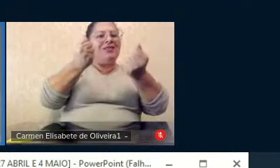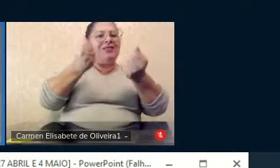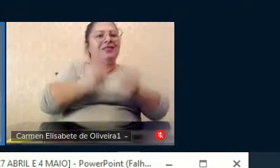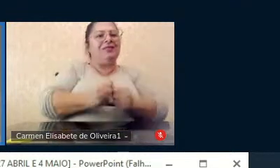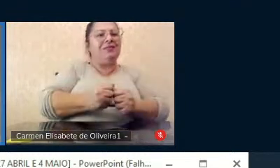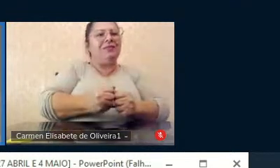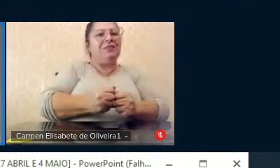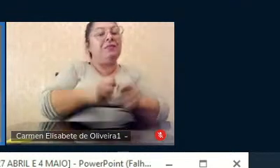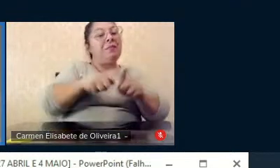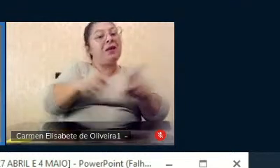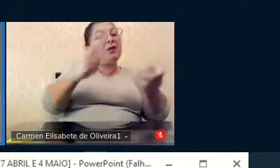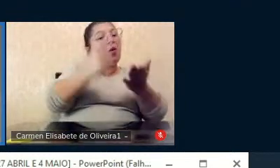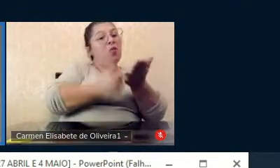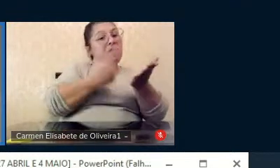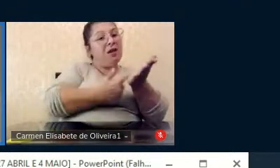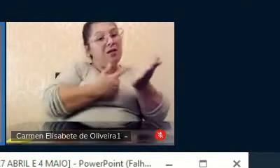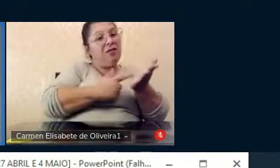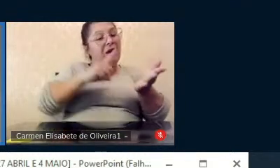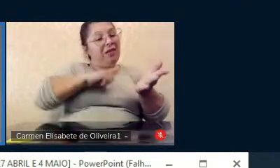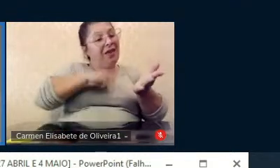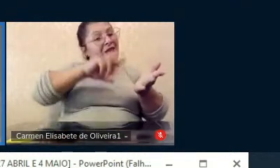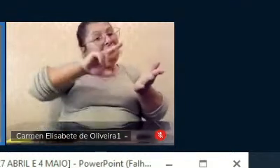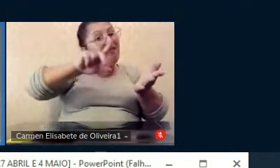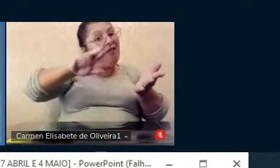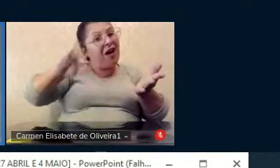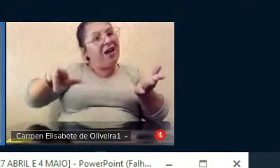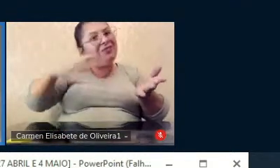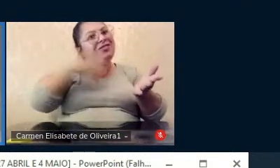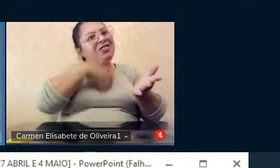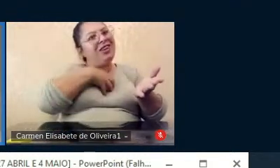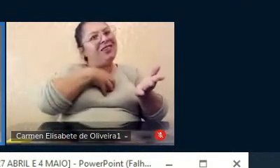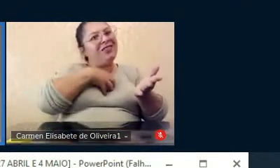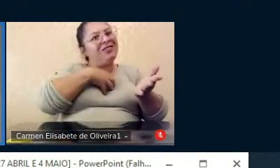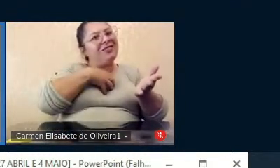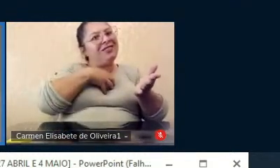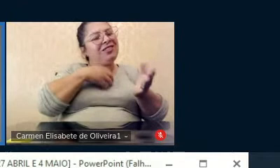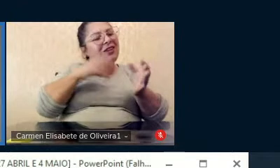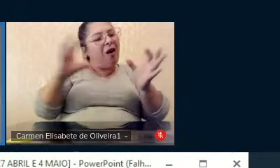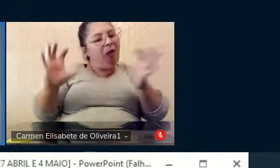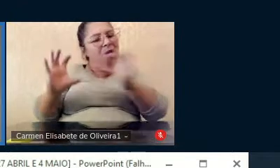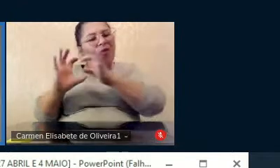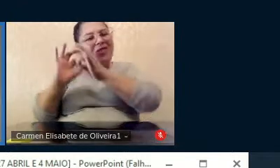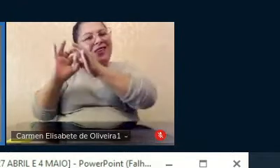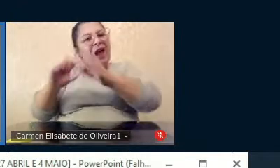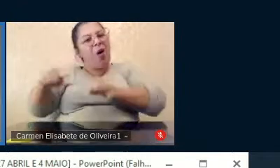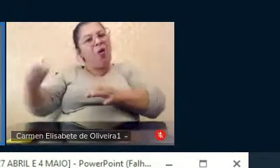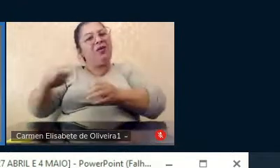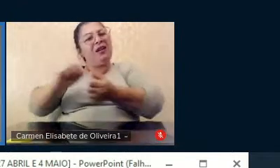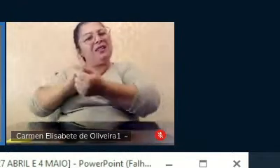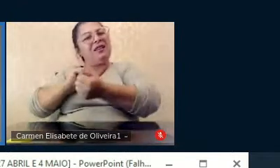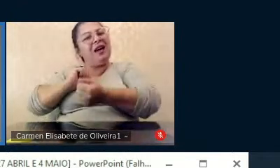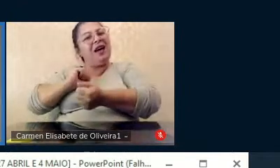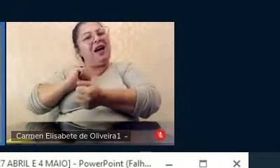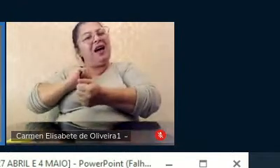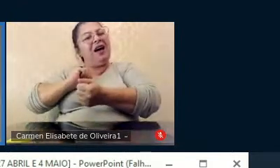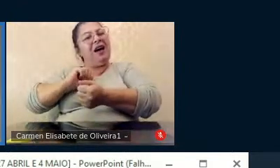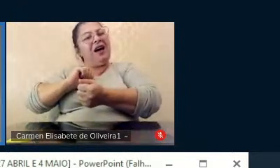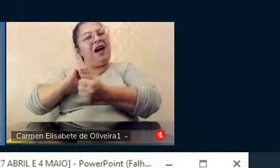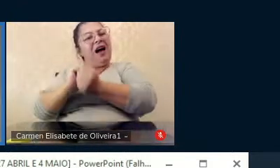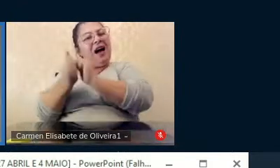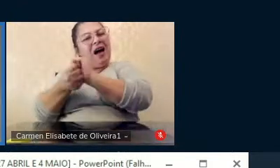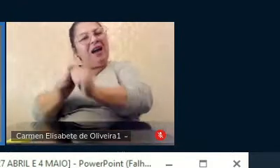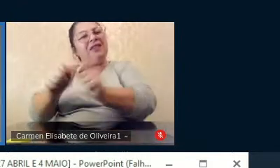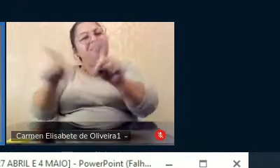assim, várias possibilidades, inclusive, de associá-la a outras artes, né? Como teatro, como desenho